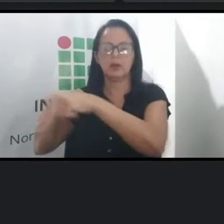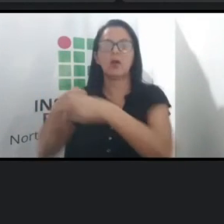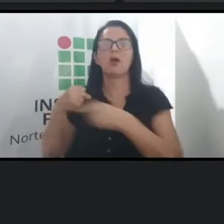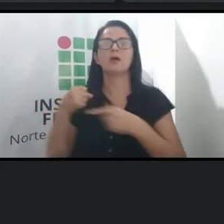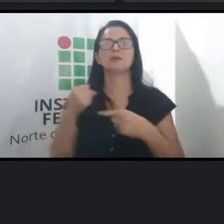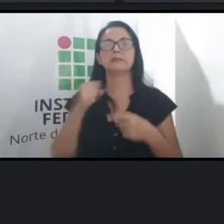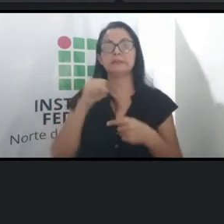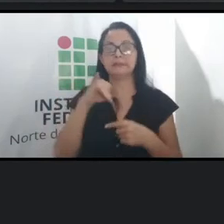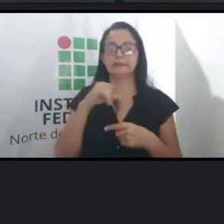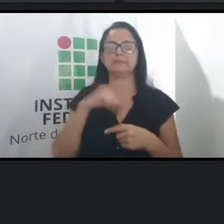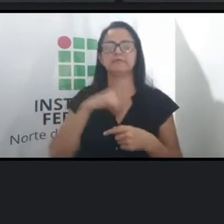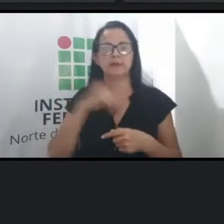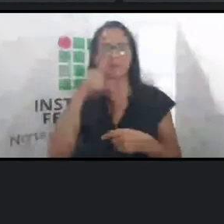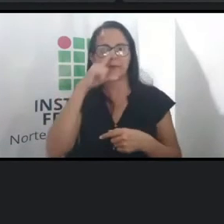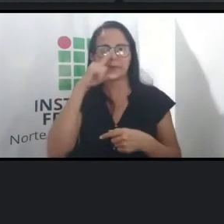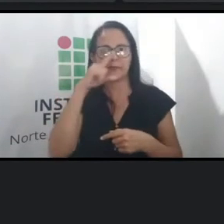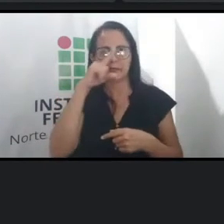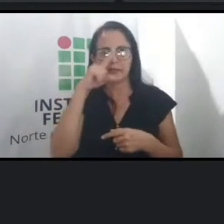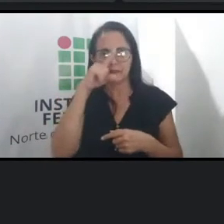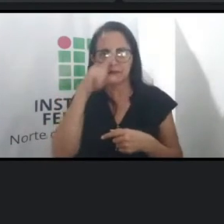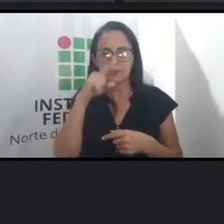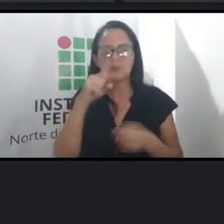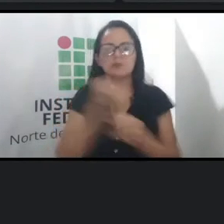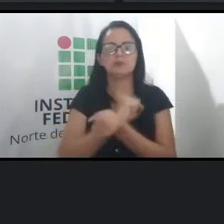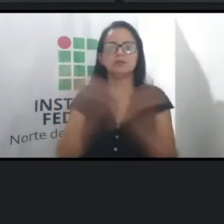isso? Porque é uma atitude